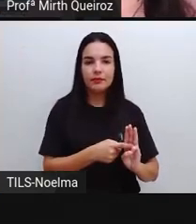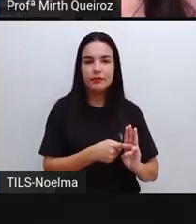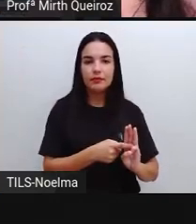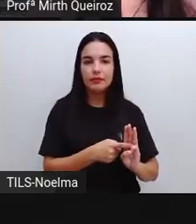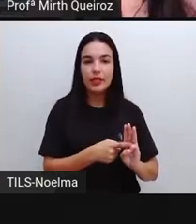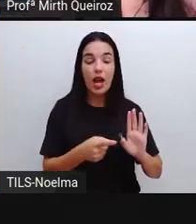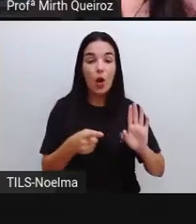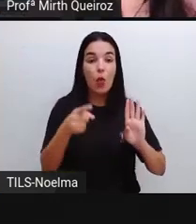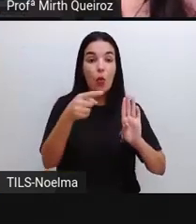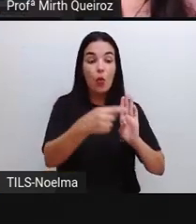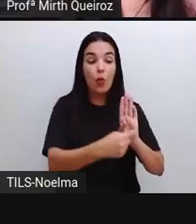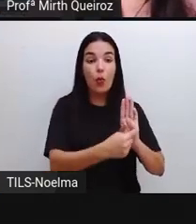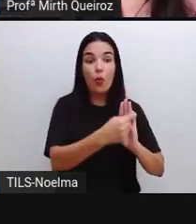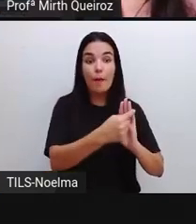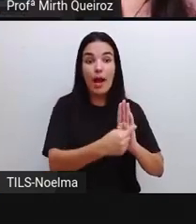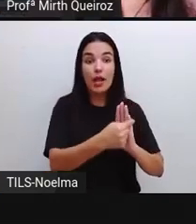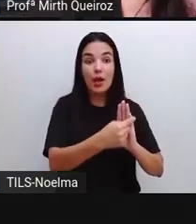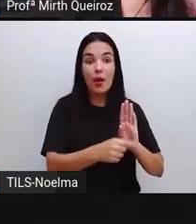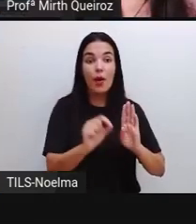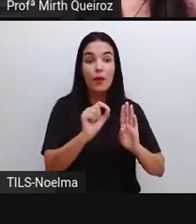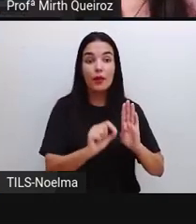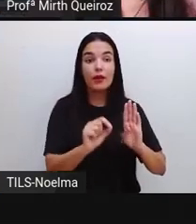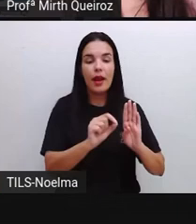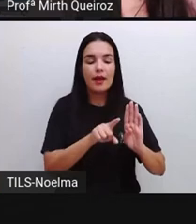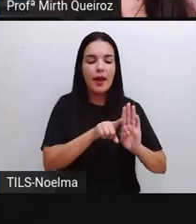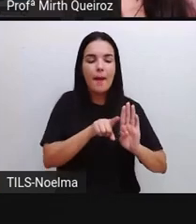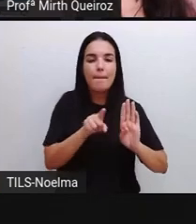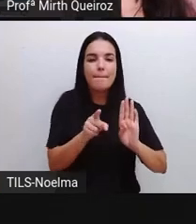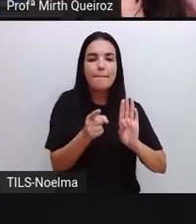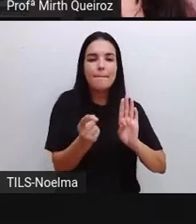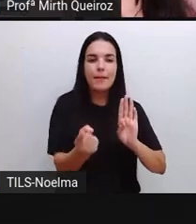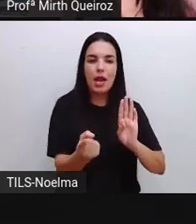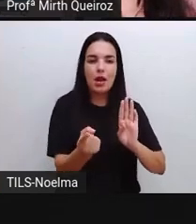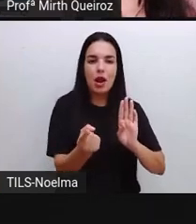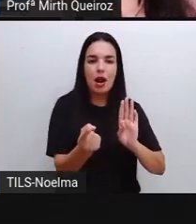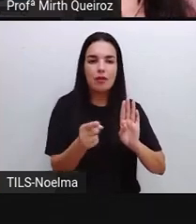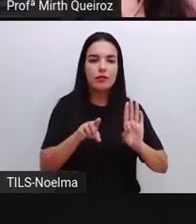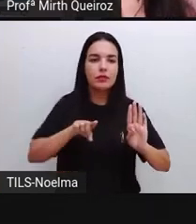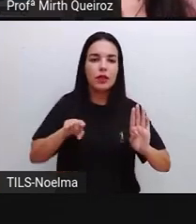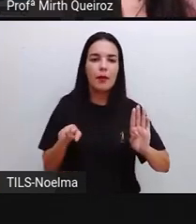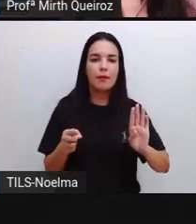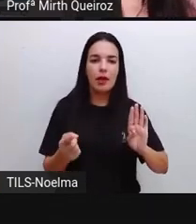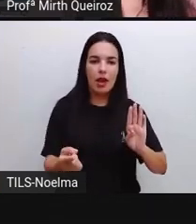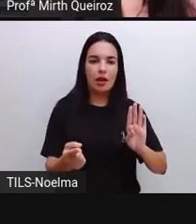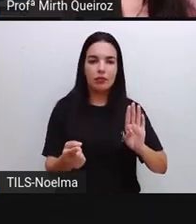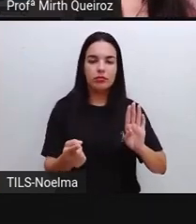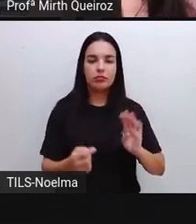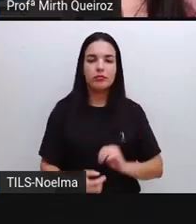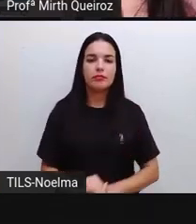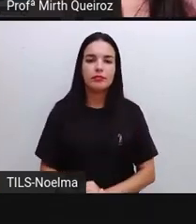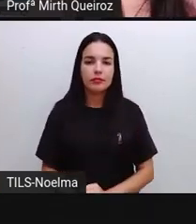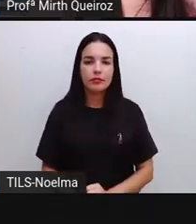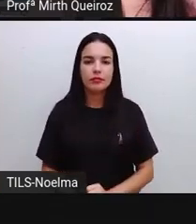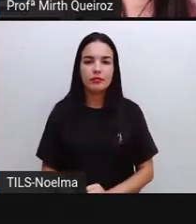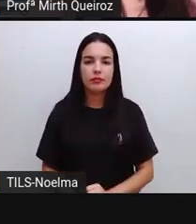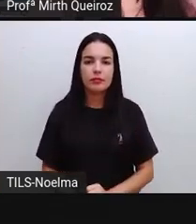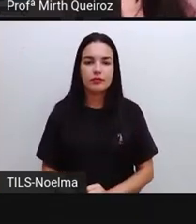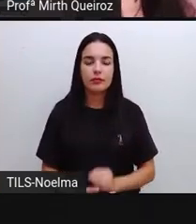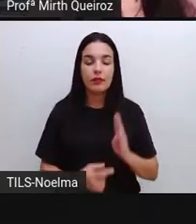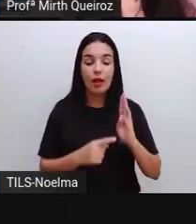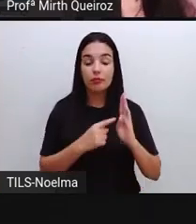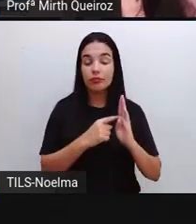centena e aqui esse Curvo maior equivale a uma unidade de Mia então